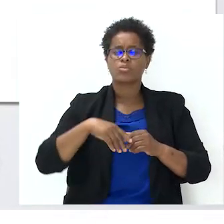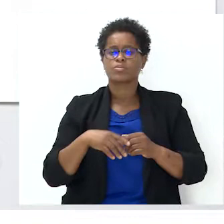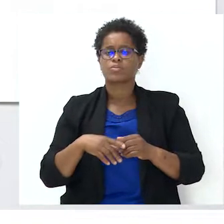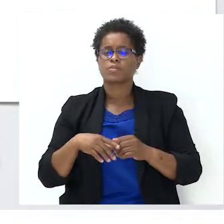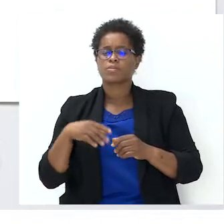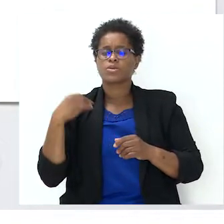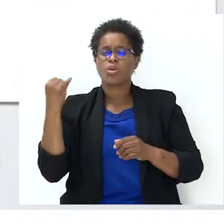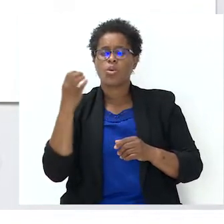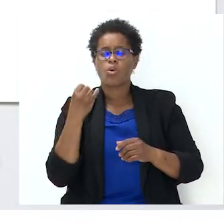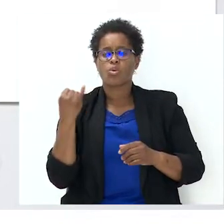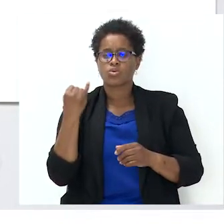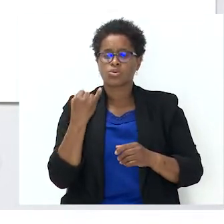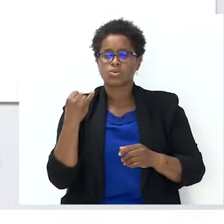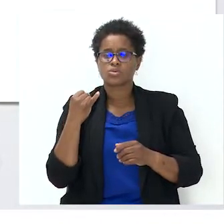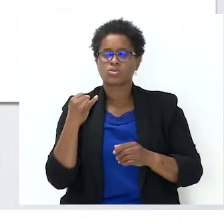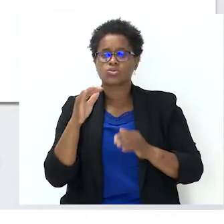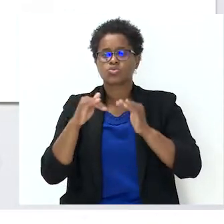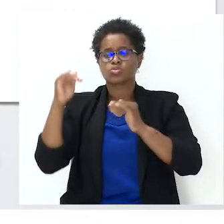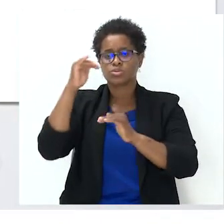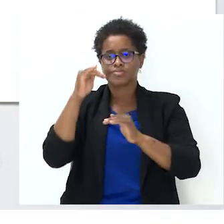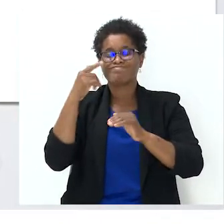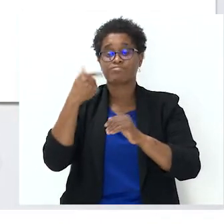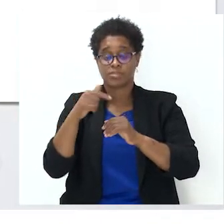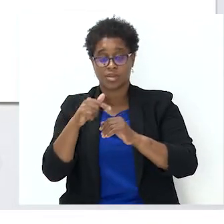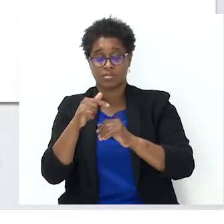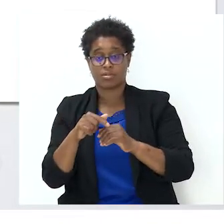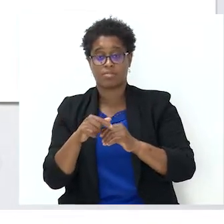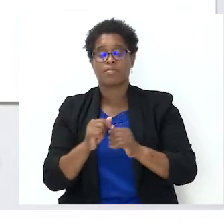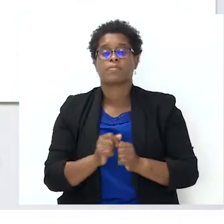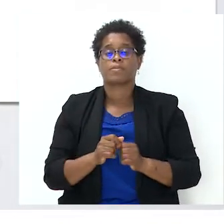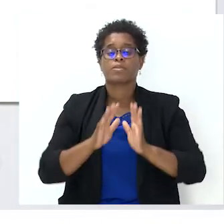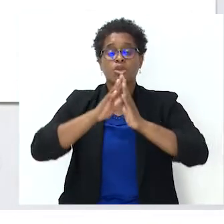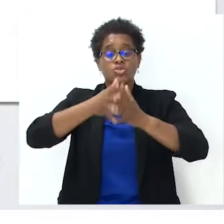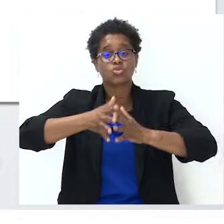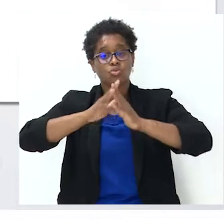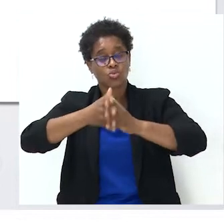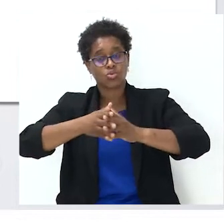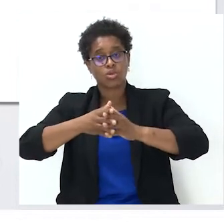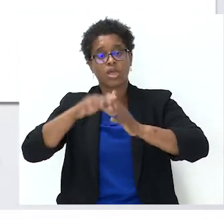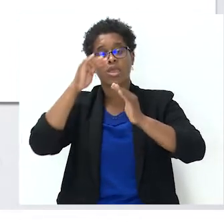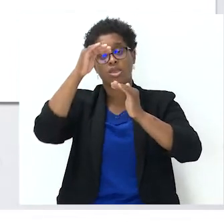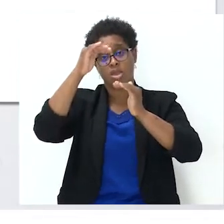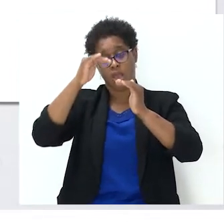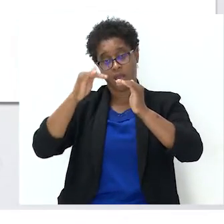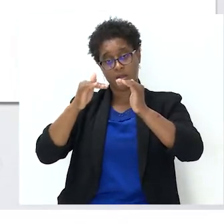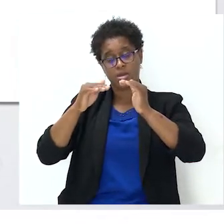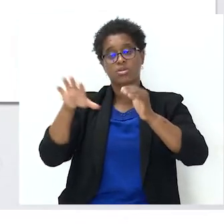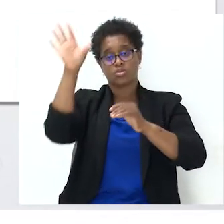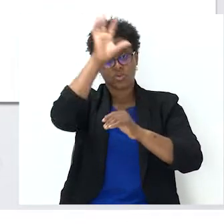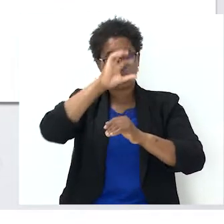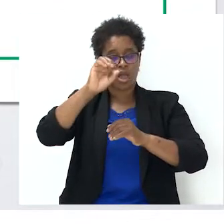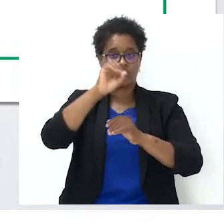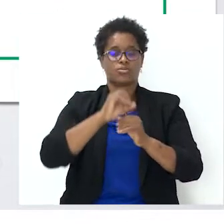soberania, ou seja, órgão de poder existente na estrutura hierárquica do